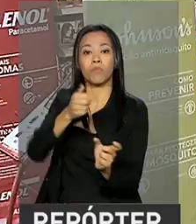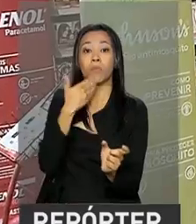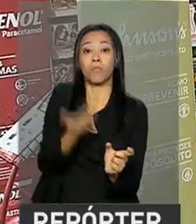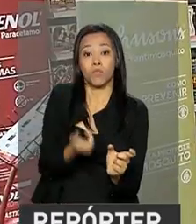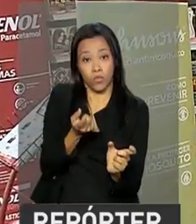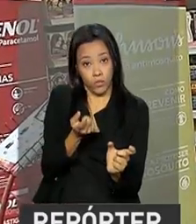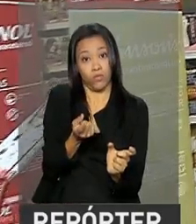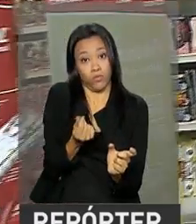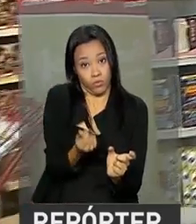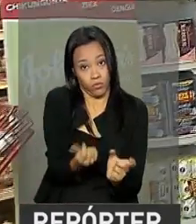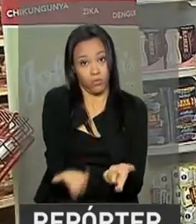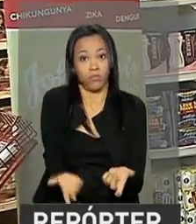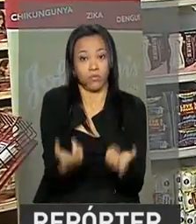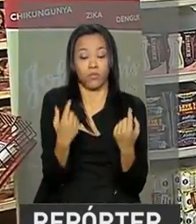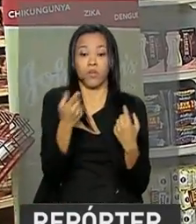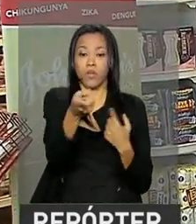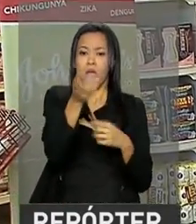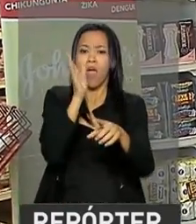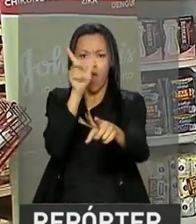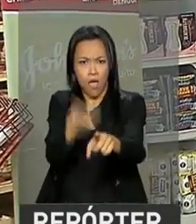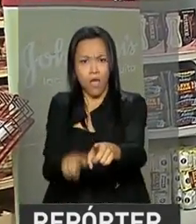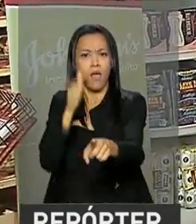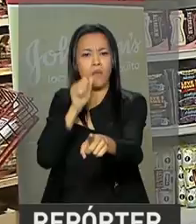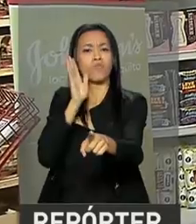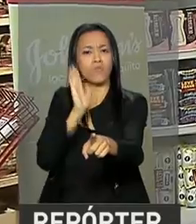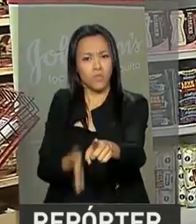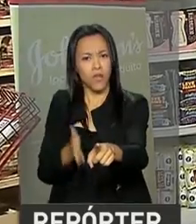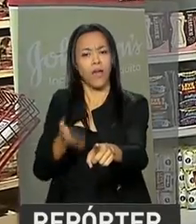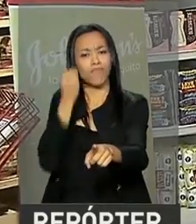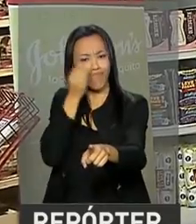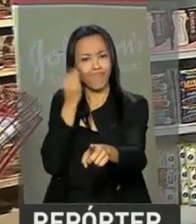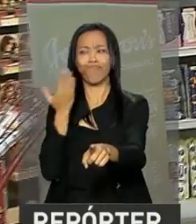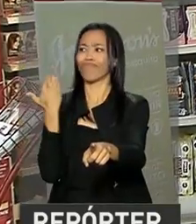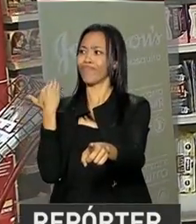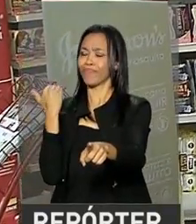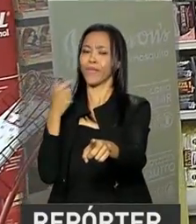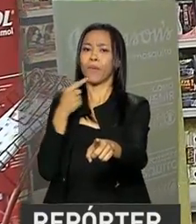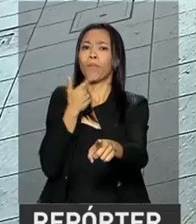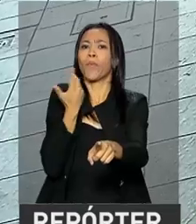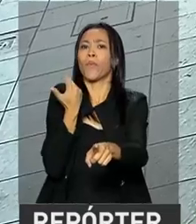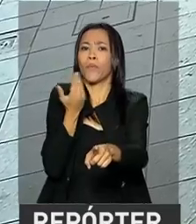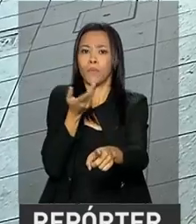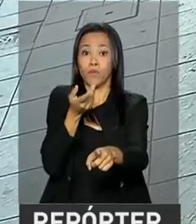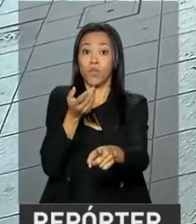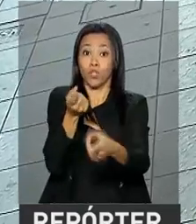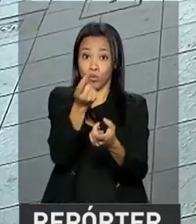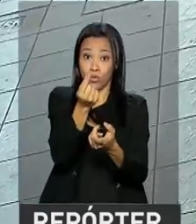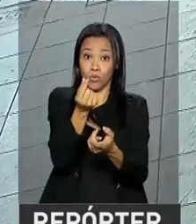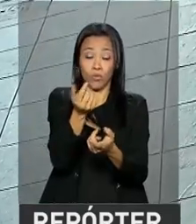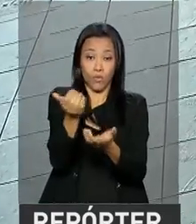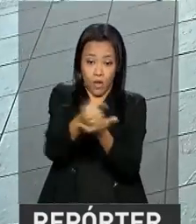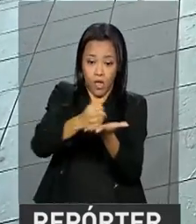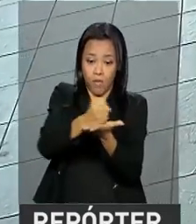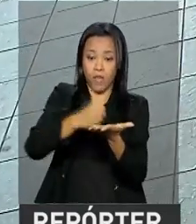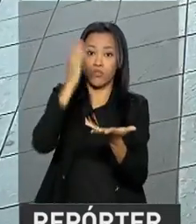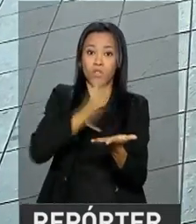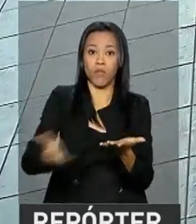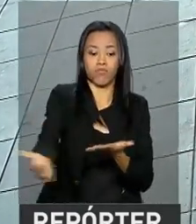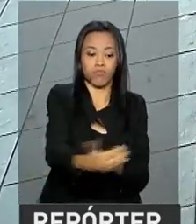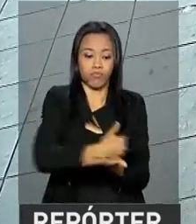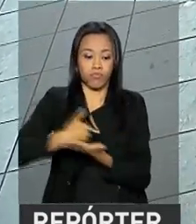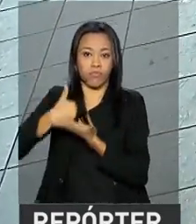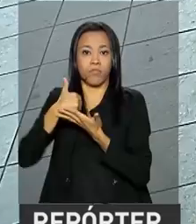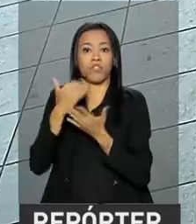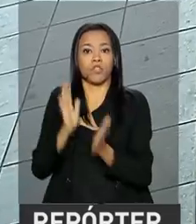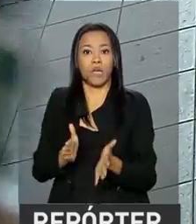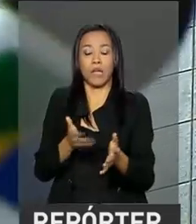a maria josé já passou pela experiência de comprar o medicamento pouco antes de ser suspenso pela anvisa mas pelo desconhecimento